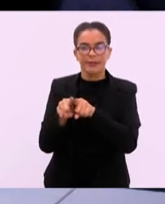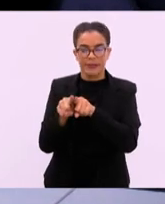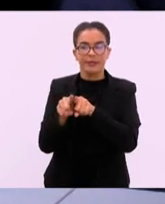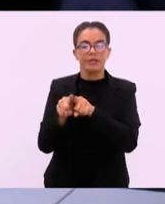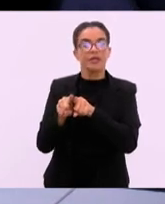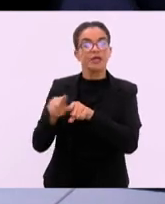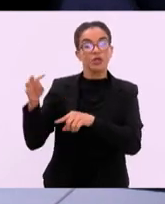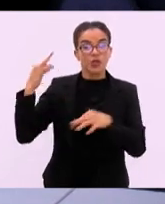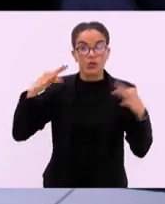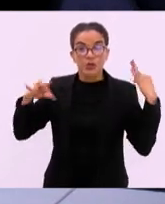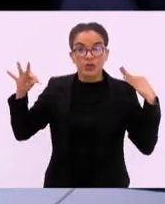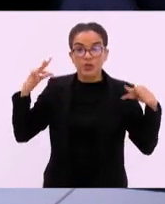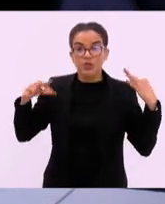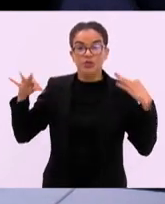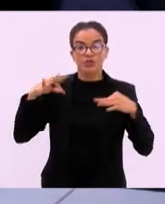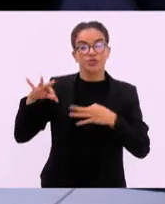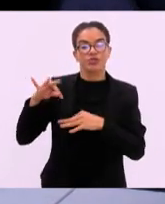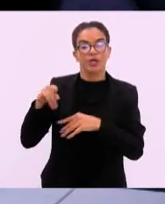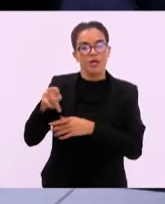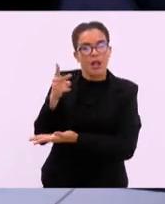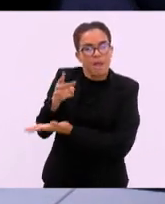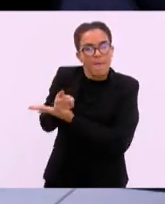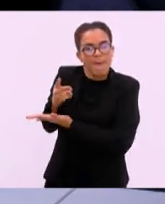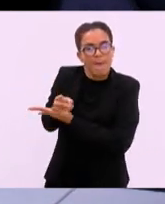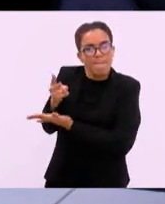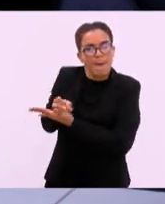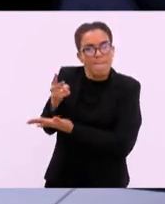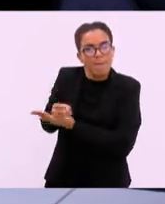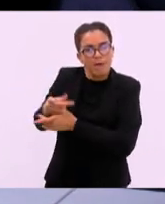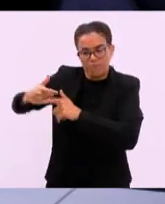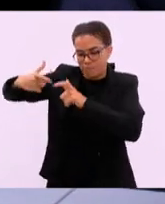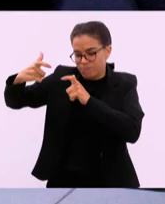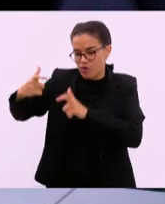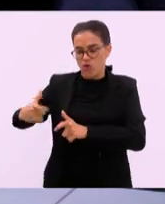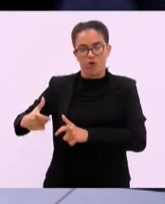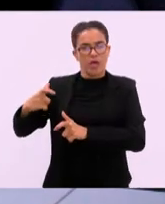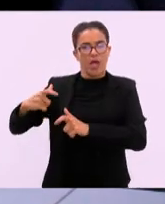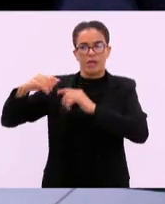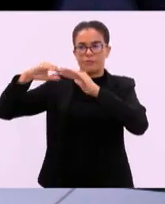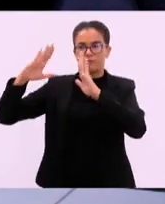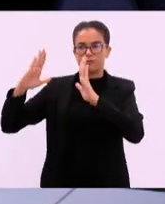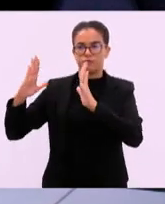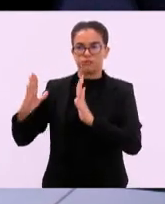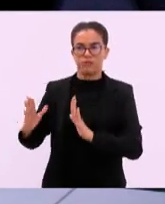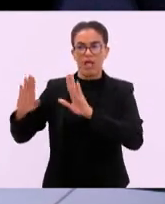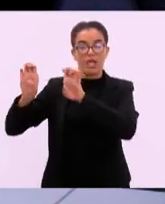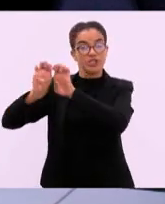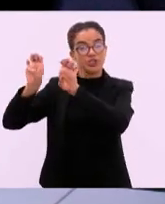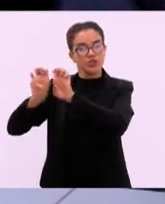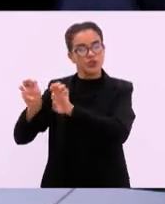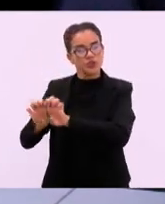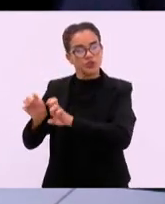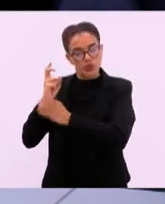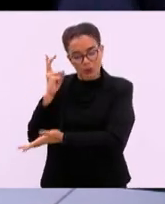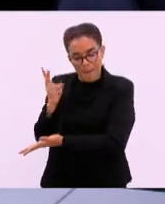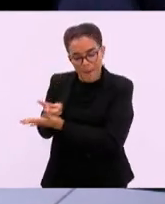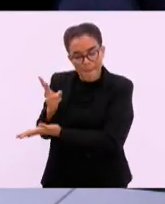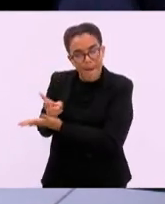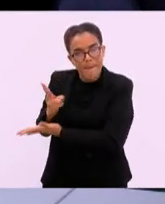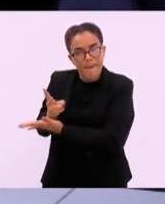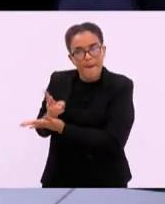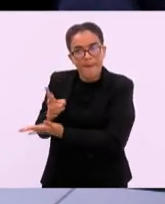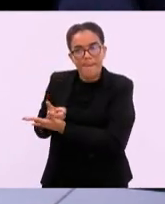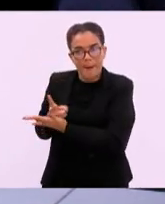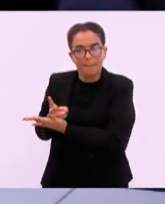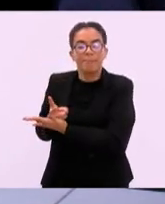e turística, e que ele permaneça. Né? A compreensão que eu tenho é um pouco essa, embora a gente nunca tenha feito esse debate,